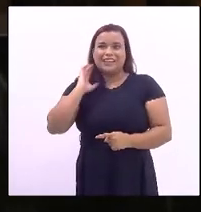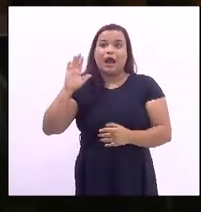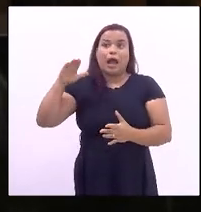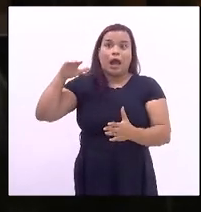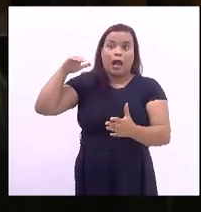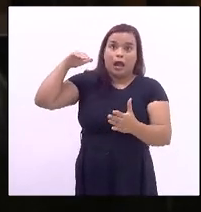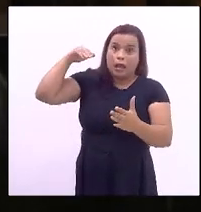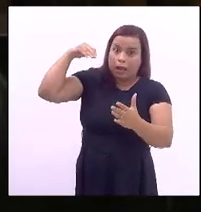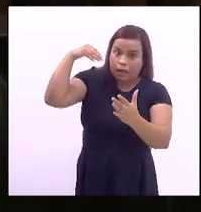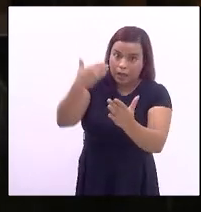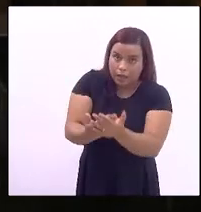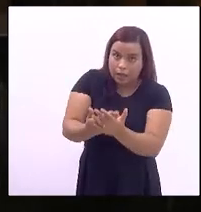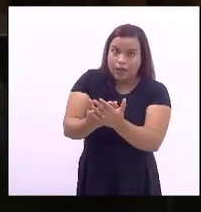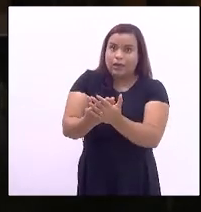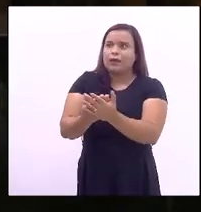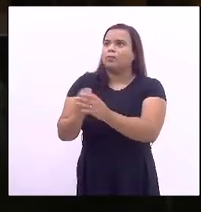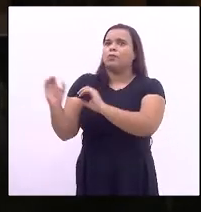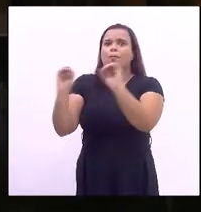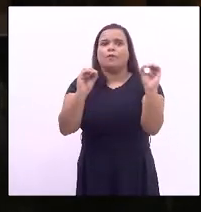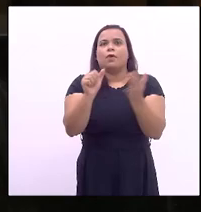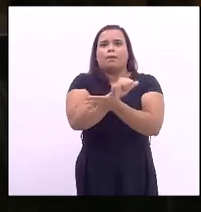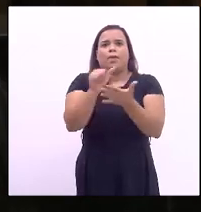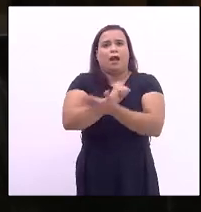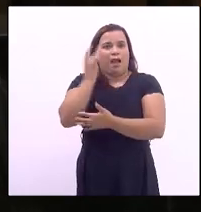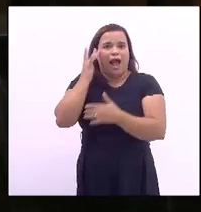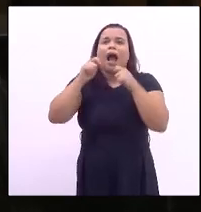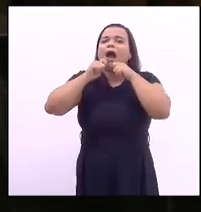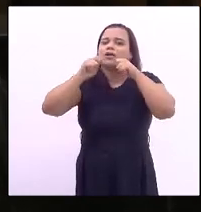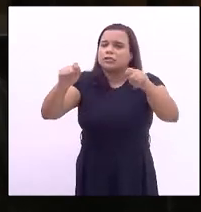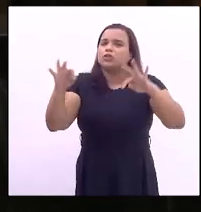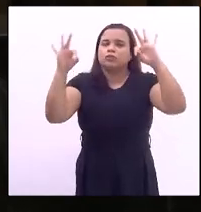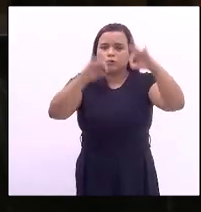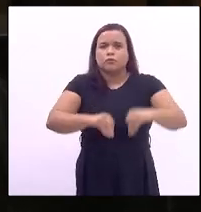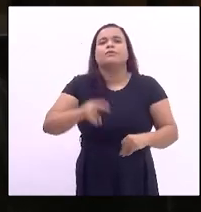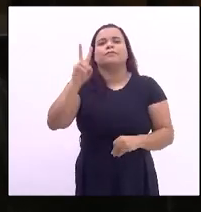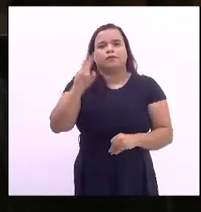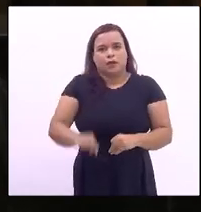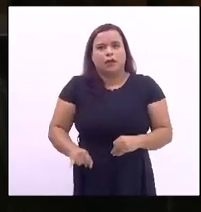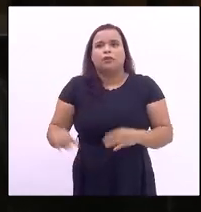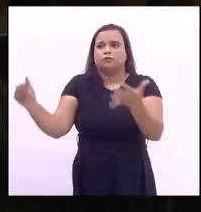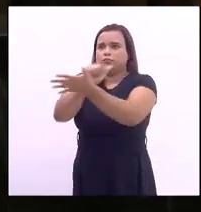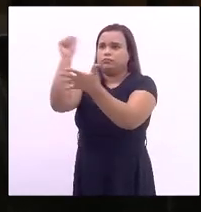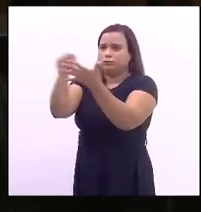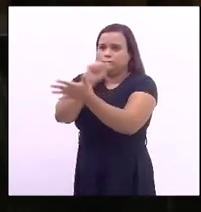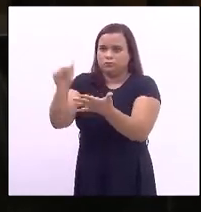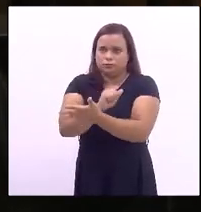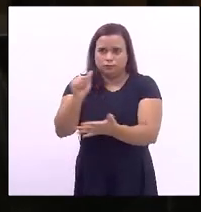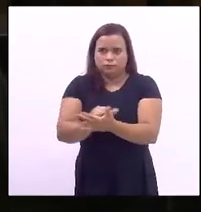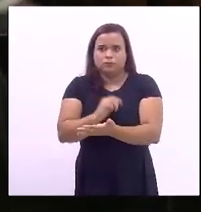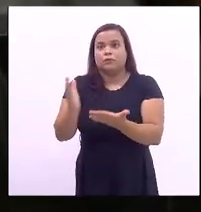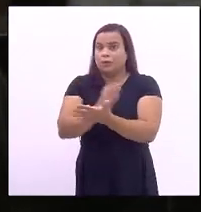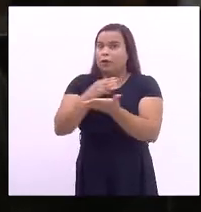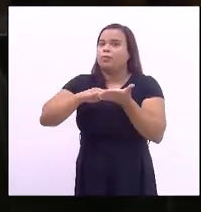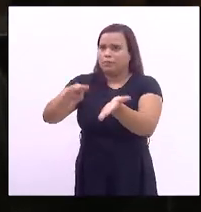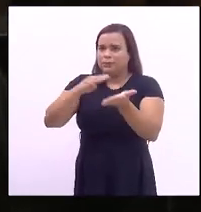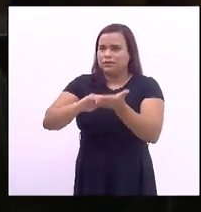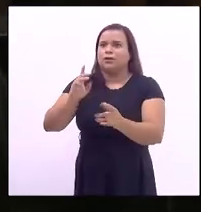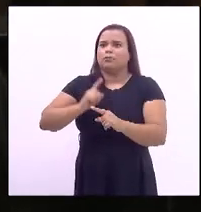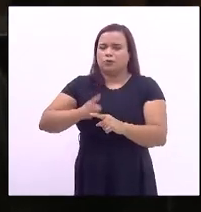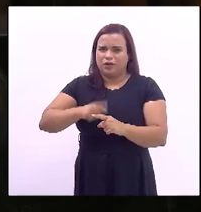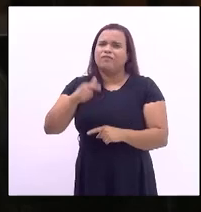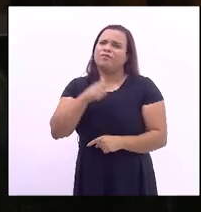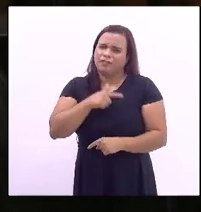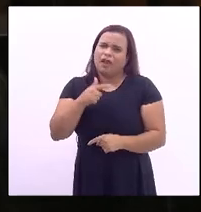apagar porque eu acredito que os assessores né provavelmente Estão apagando algumas mensagens porque tá